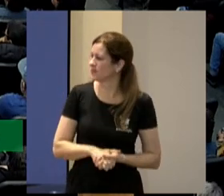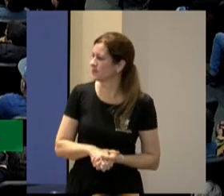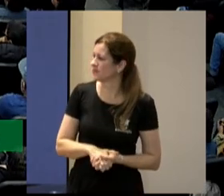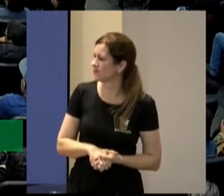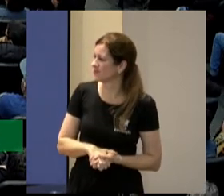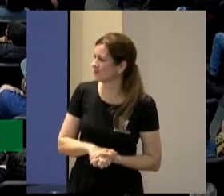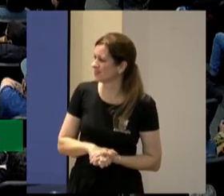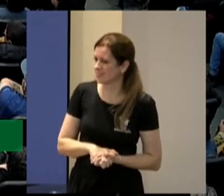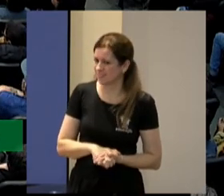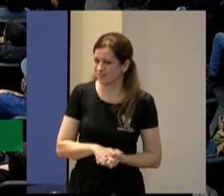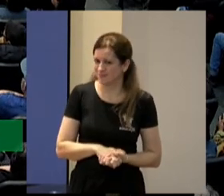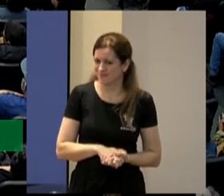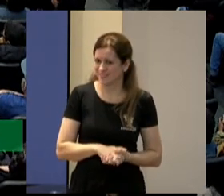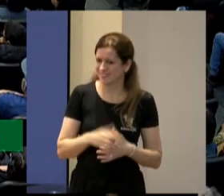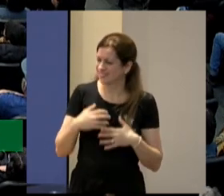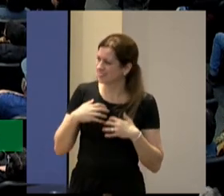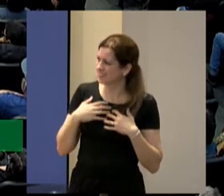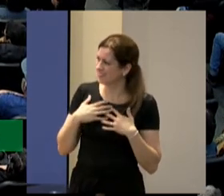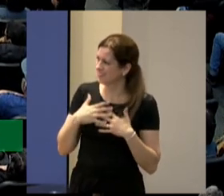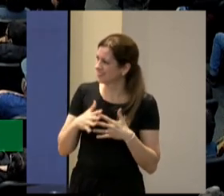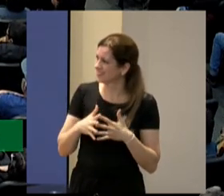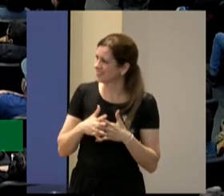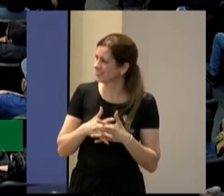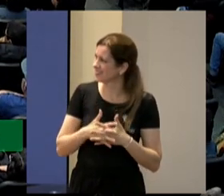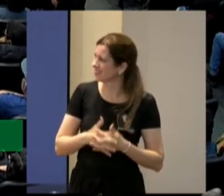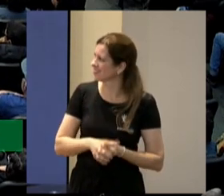Deixa eu ver aqui. Eu tenho que ligar aqui, né?